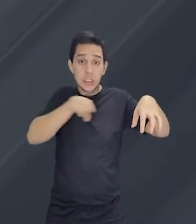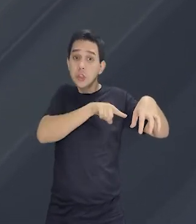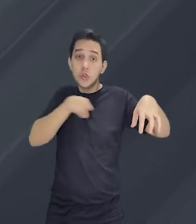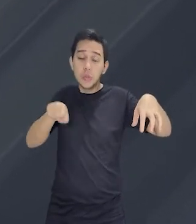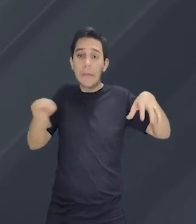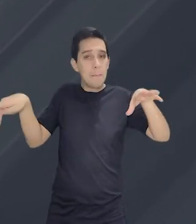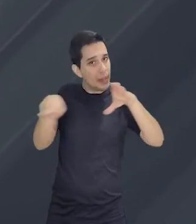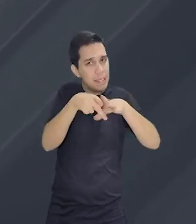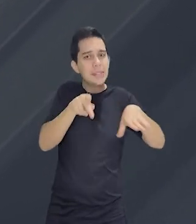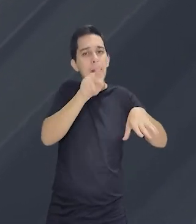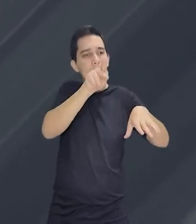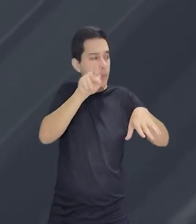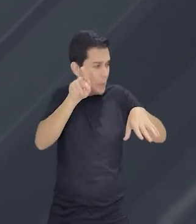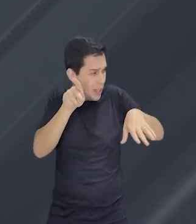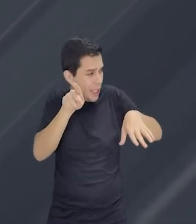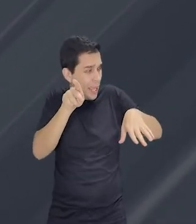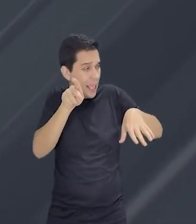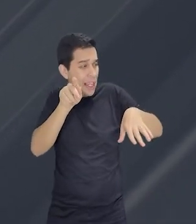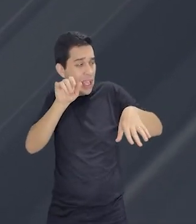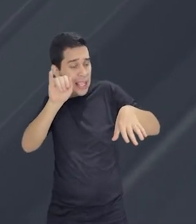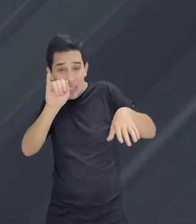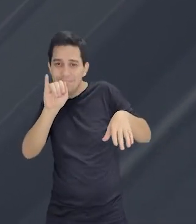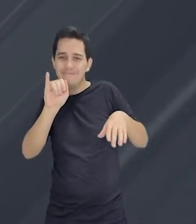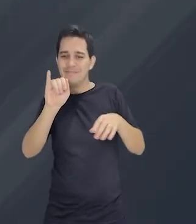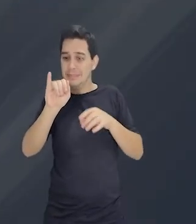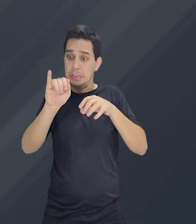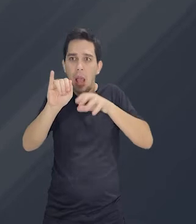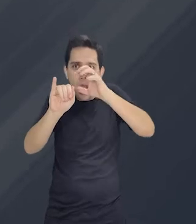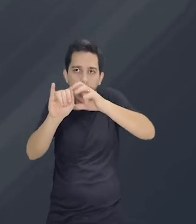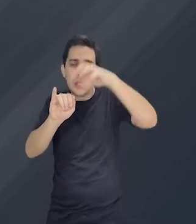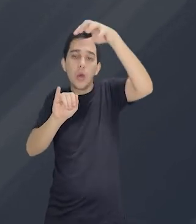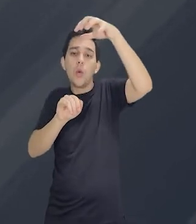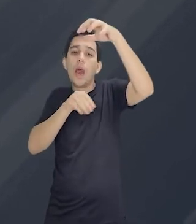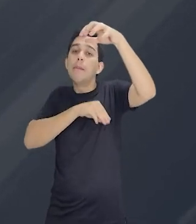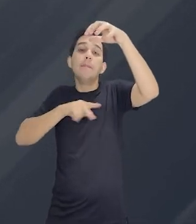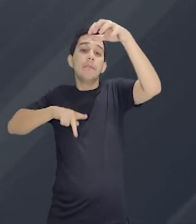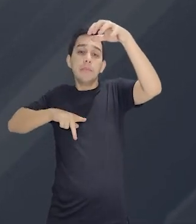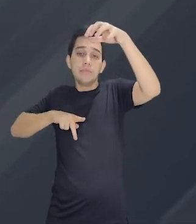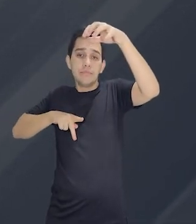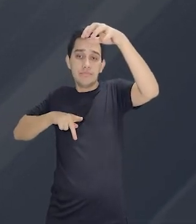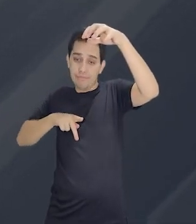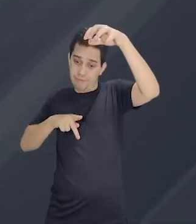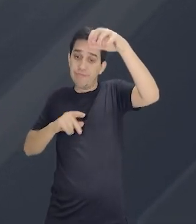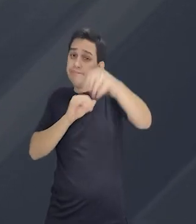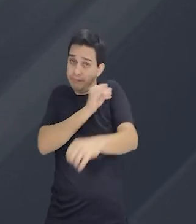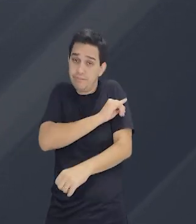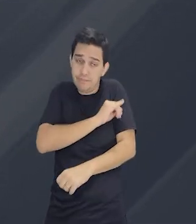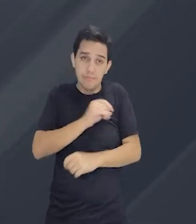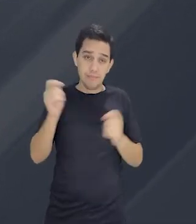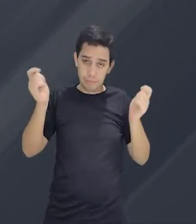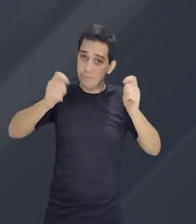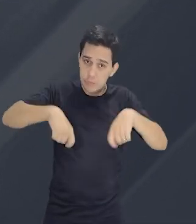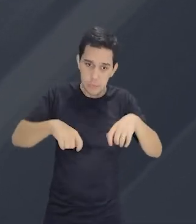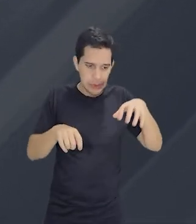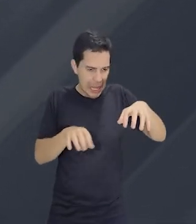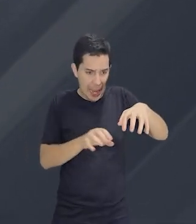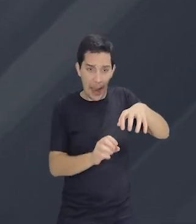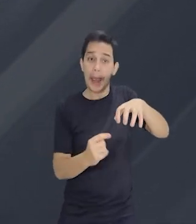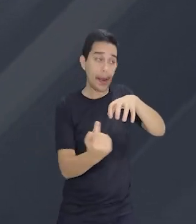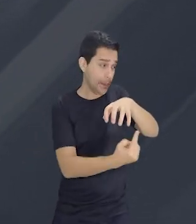Modernização Organizacional, que é a GPMOD, e pela Gerência de Projetos de Tecnologia e Informação, a